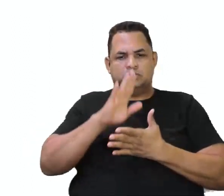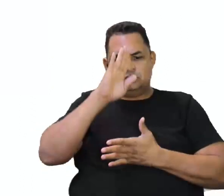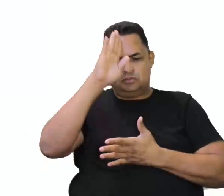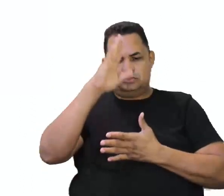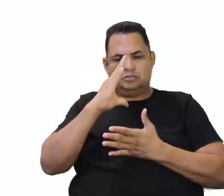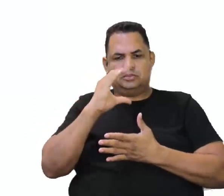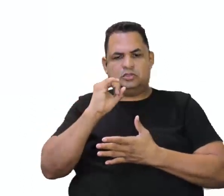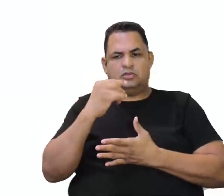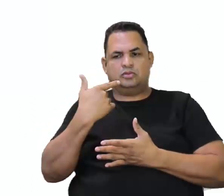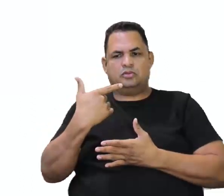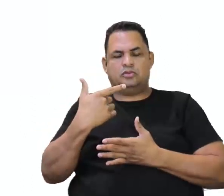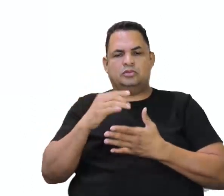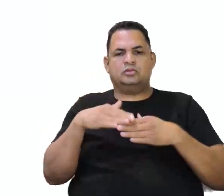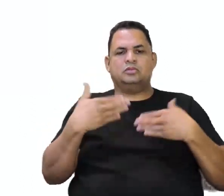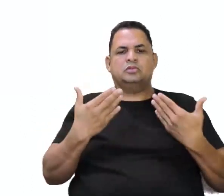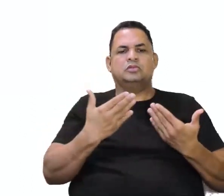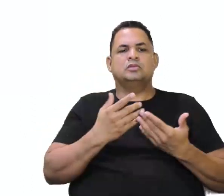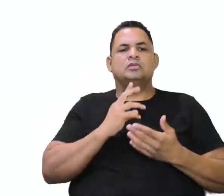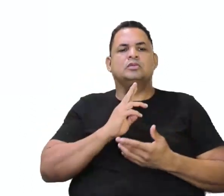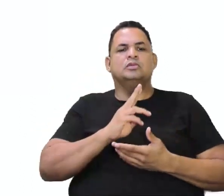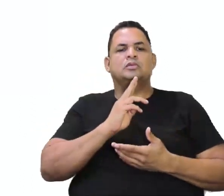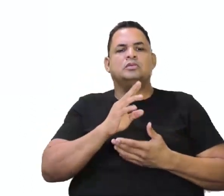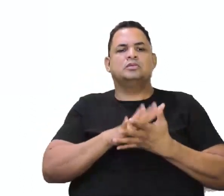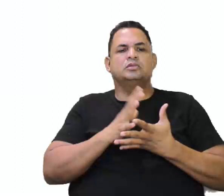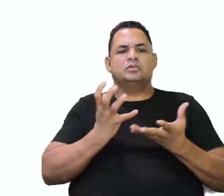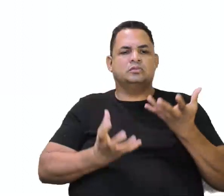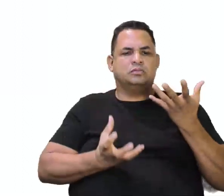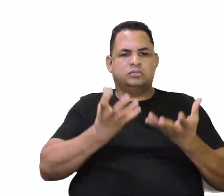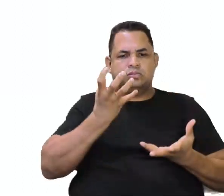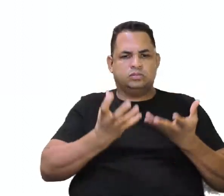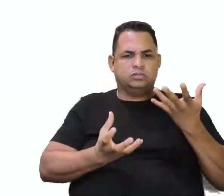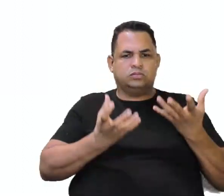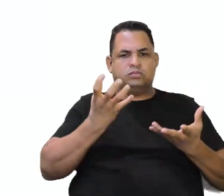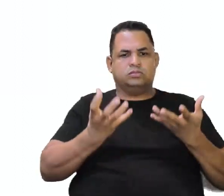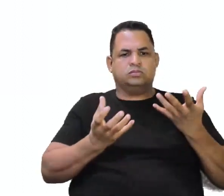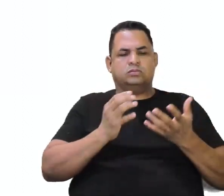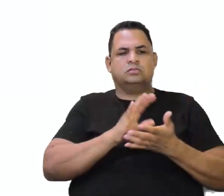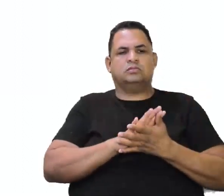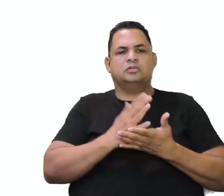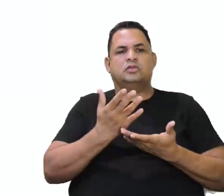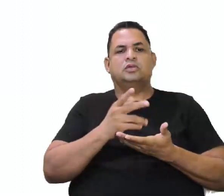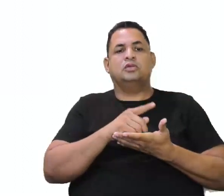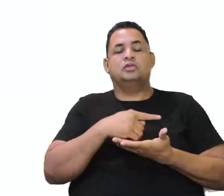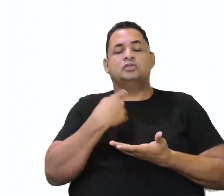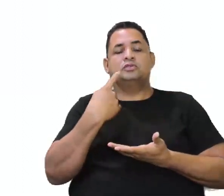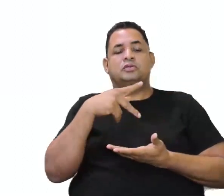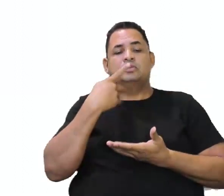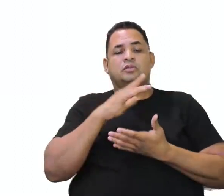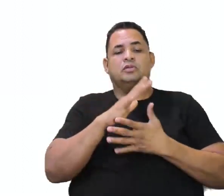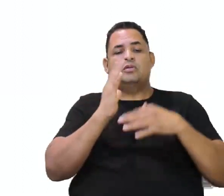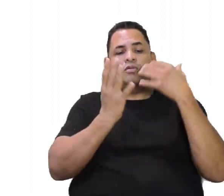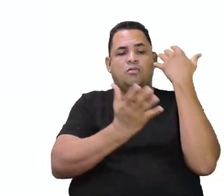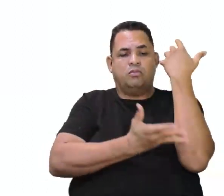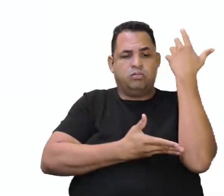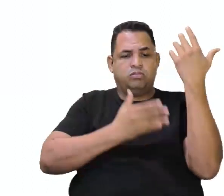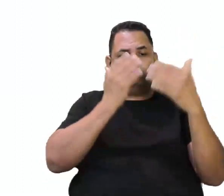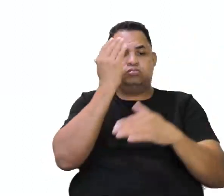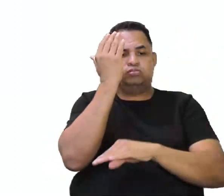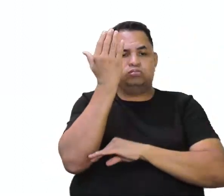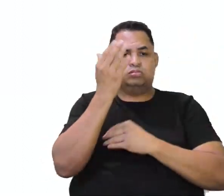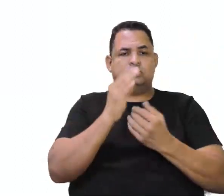né, o CO2, é mais pelo processo de queima. A gente está falando de desmatamento. E aí,